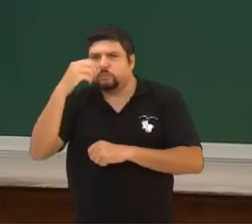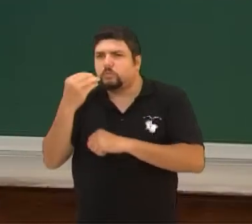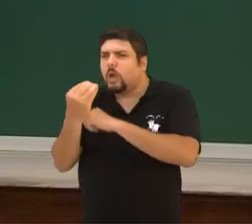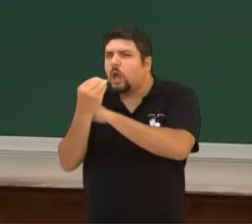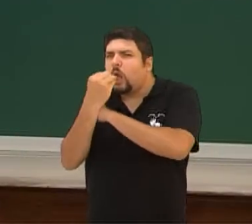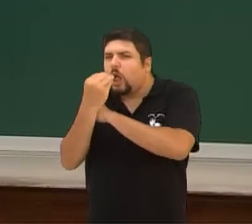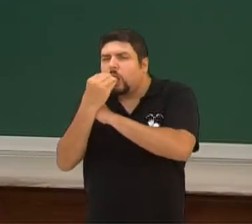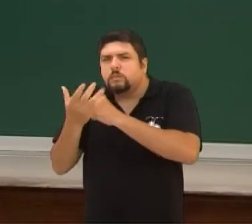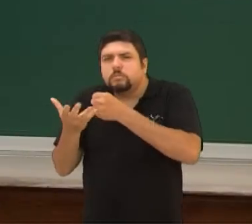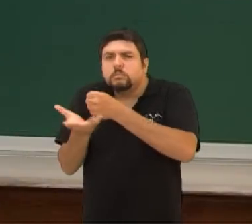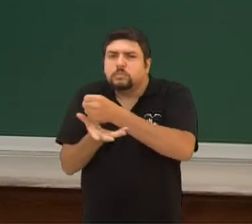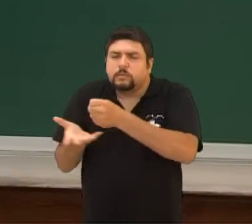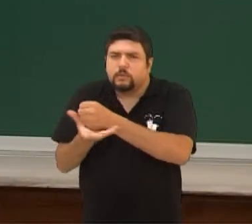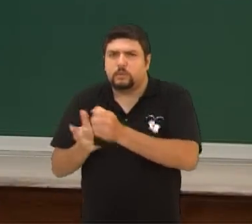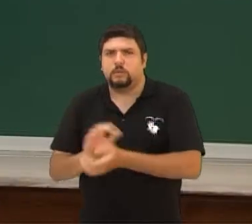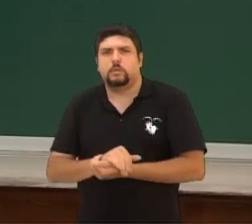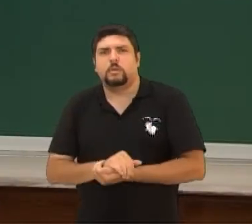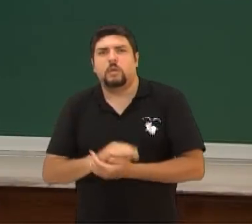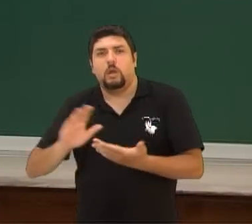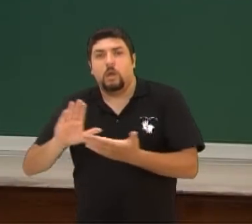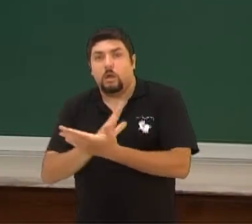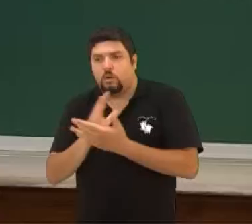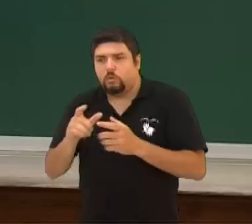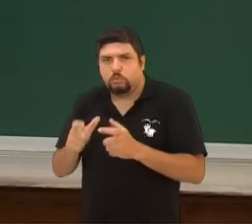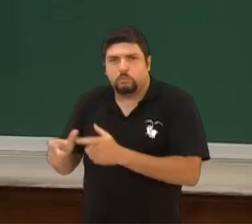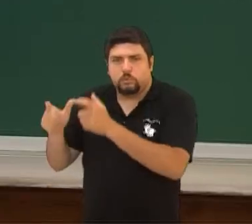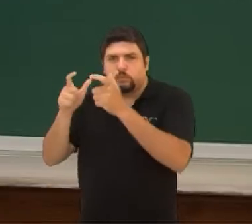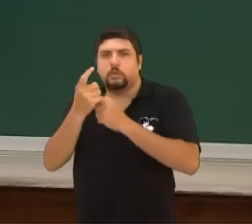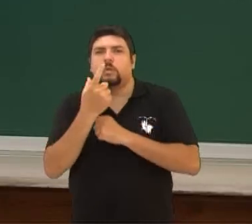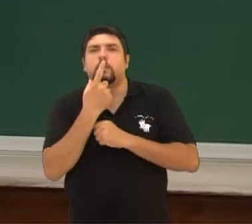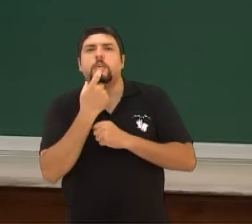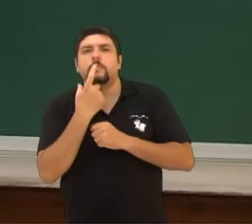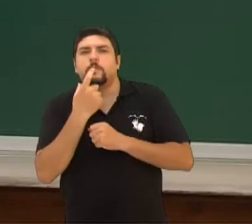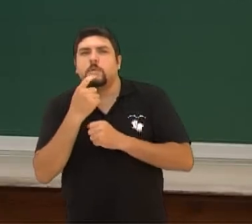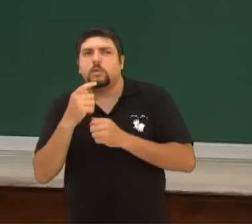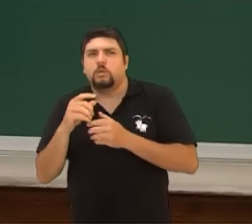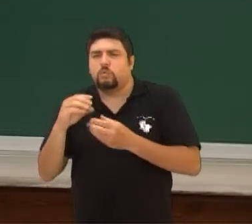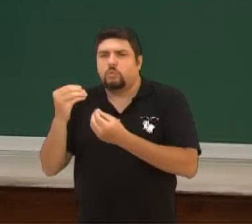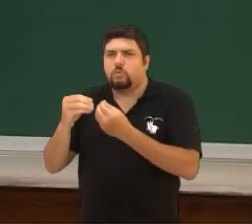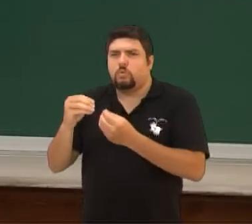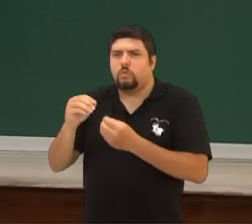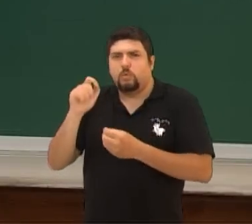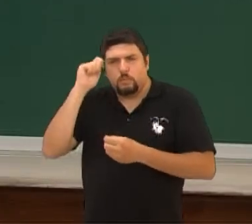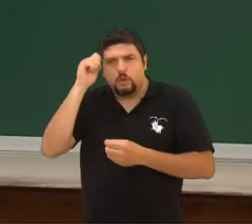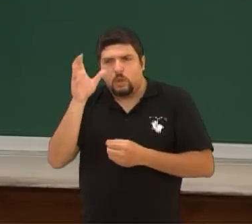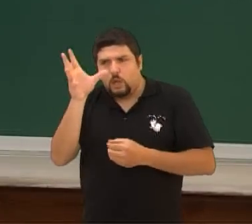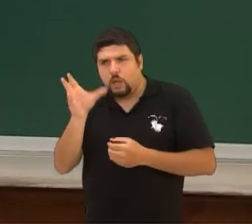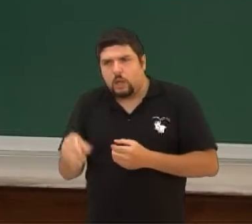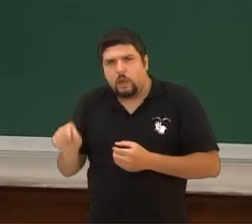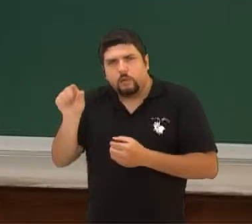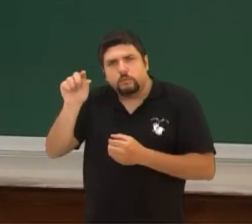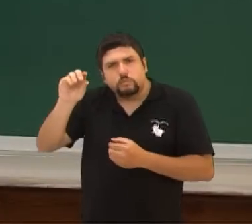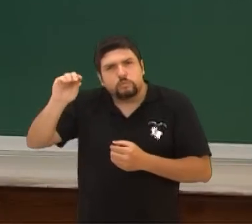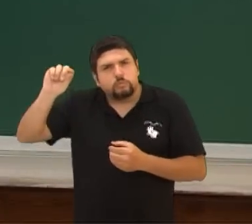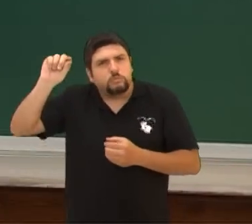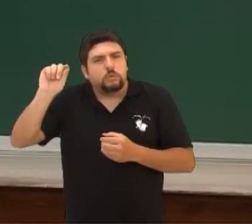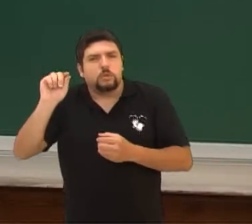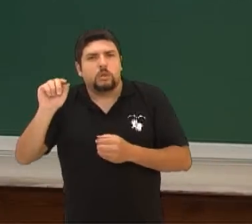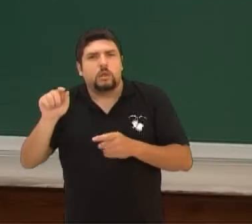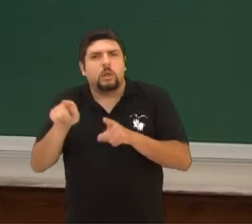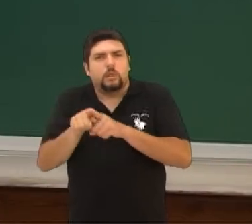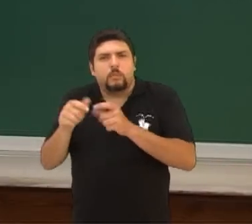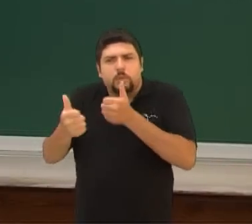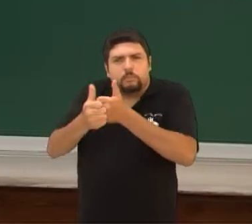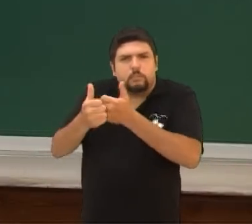alimentação básica. Algumas regiões aqui em vermelho, no chifre da África, ali próximo do deserto do Saara.